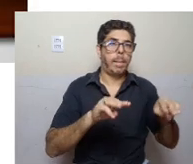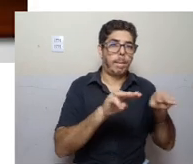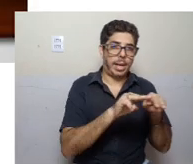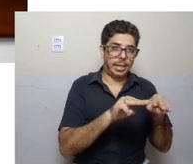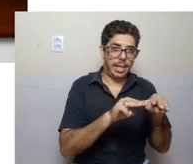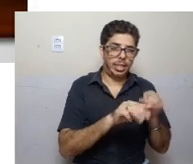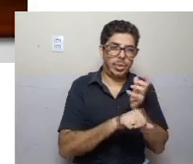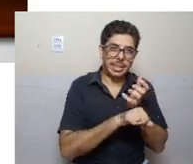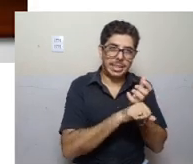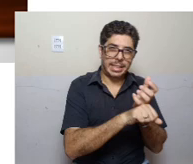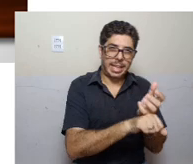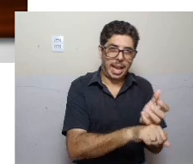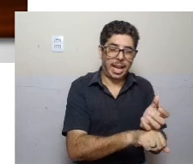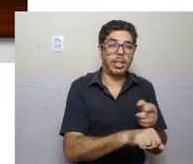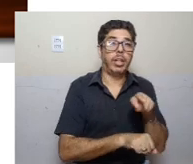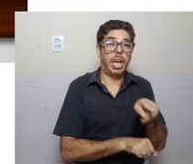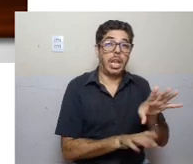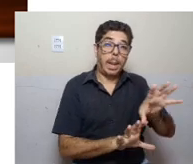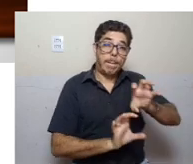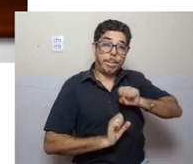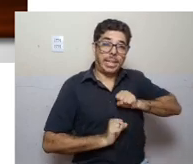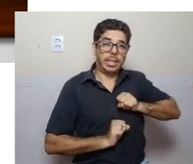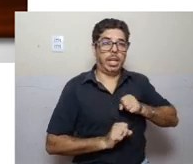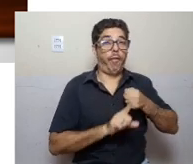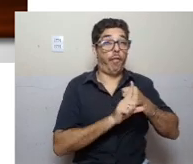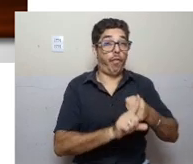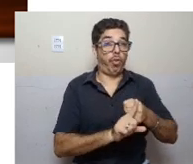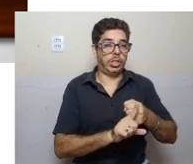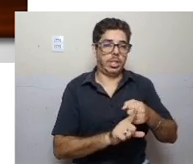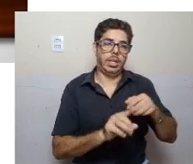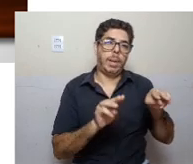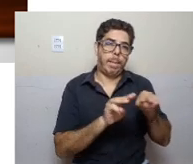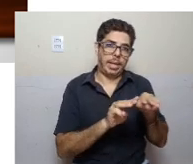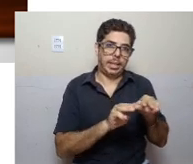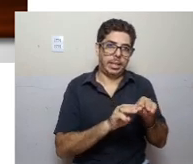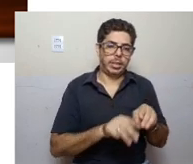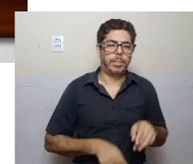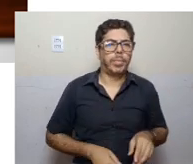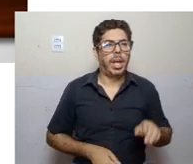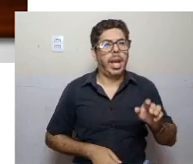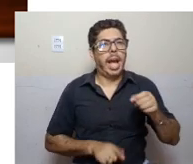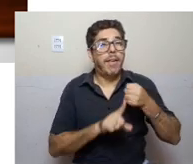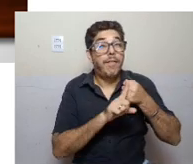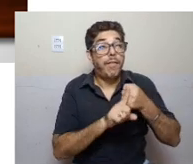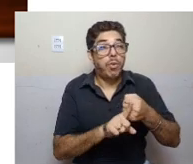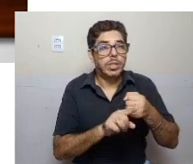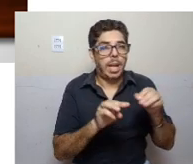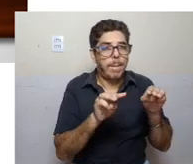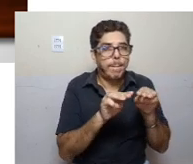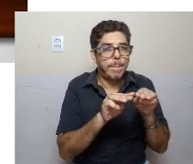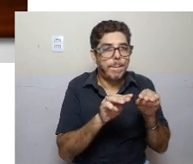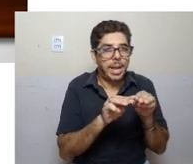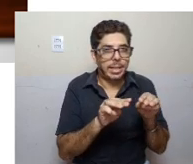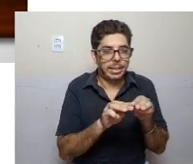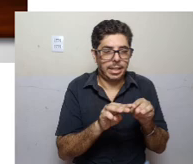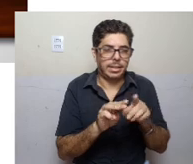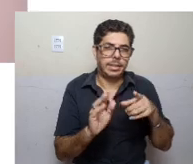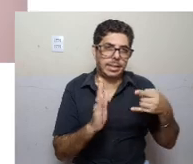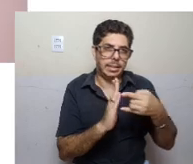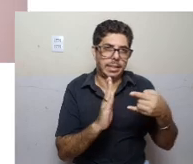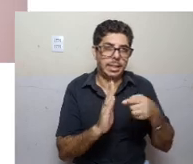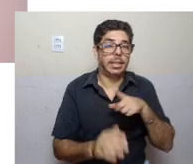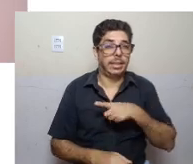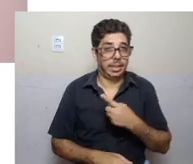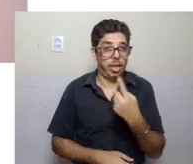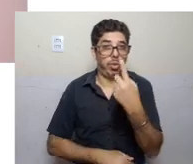campo magnético. Ela também vai experimentar uma força magnética. É por meio dessa força magnética que nós podemos encontrar uma